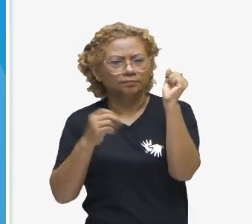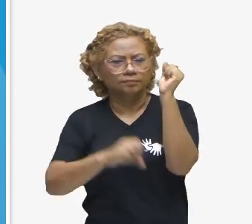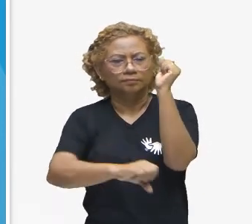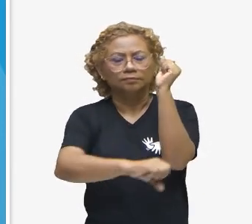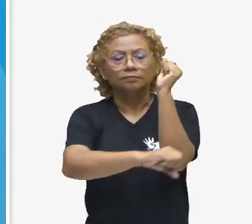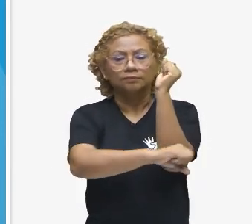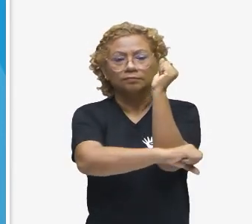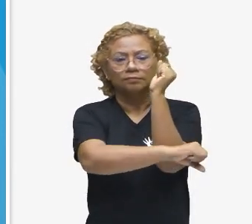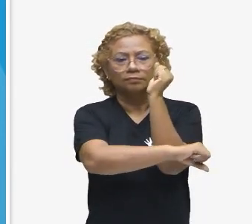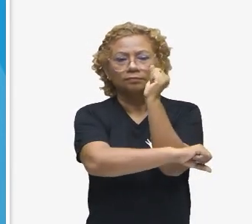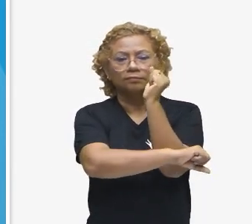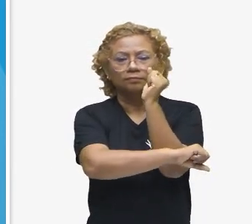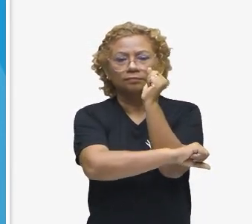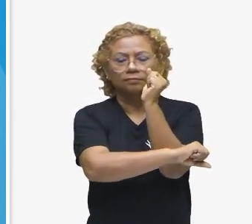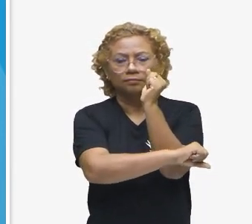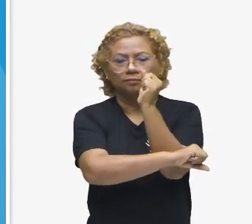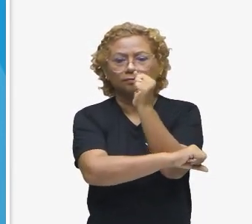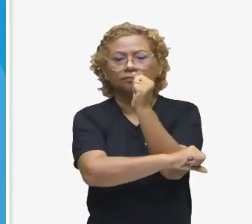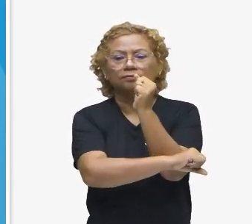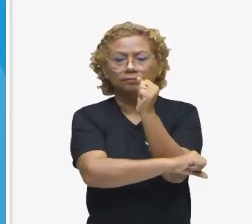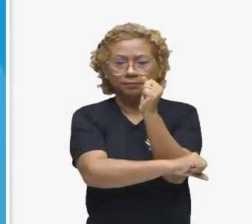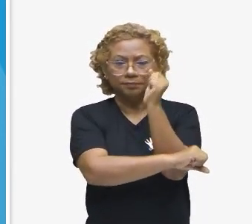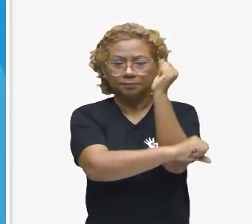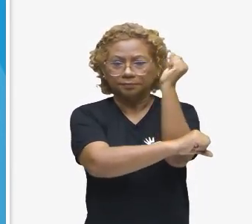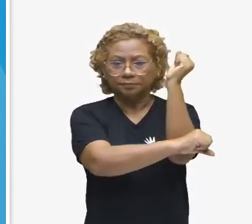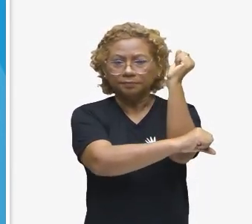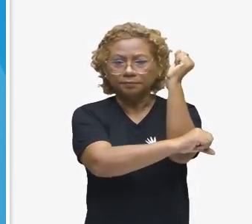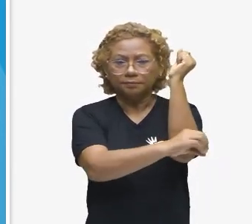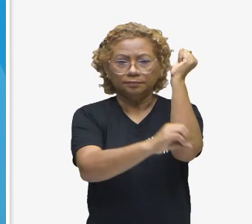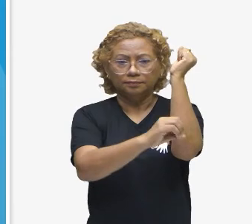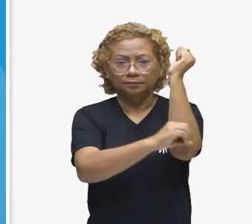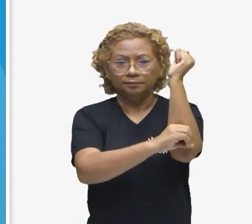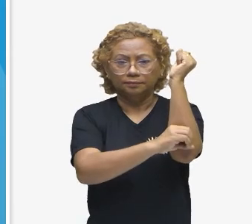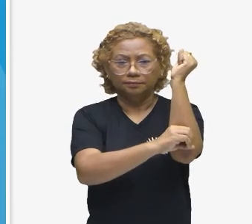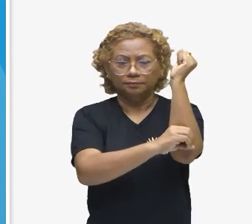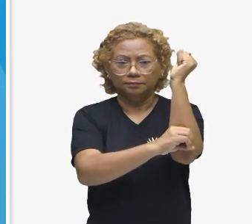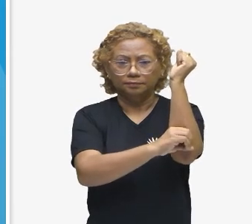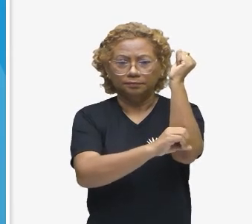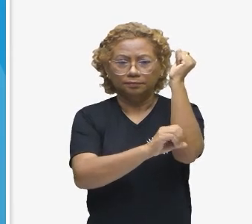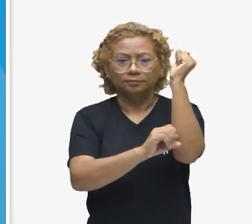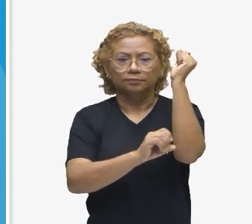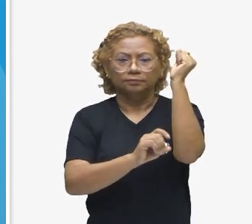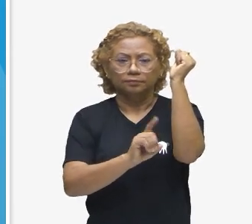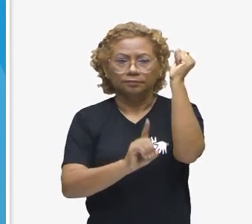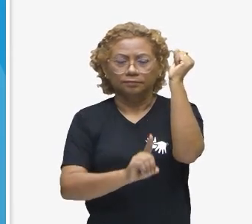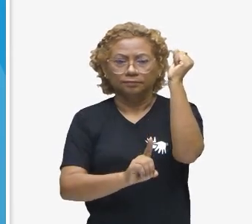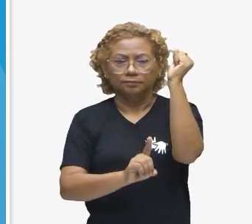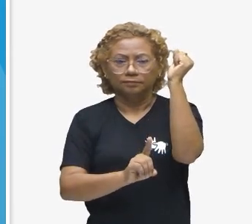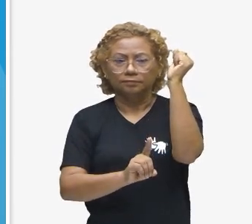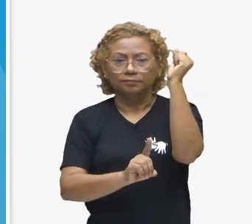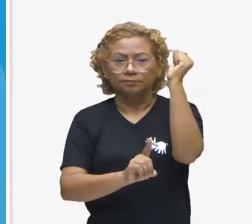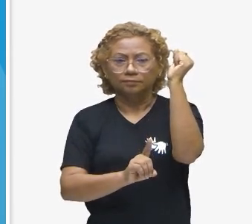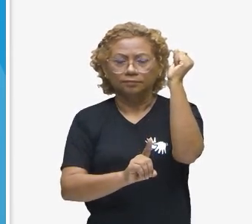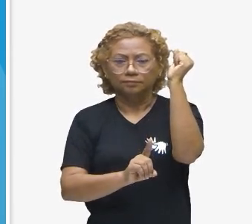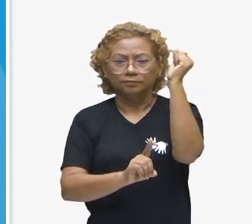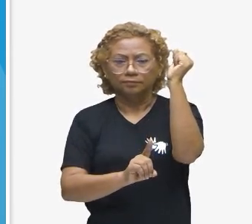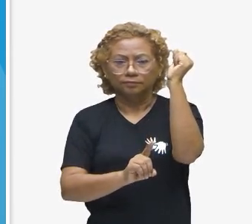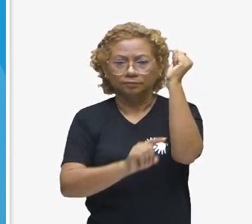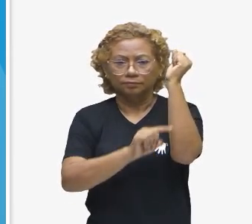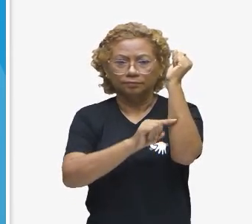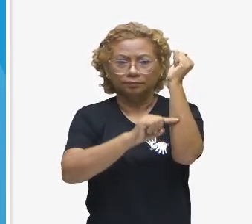de x e da função, que nesse caso é cosseno de 3x, o que a gente vai